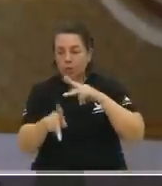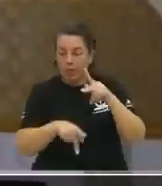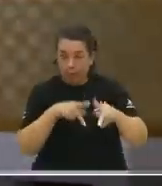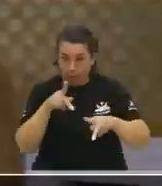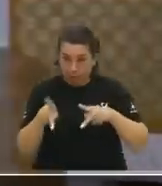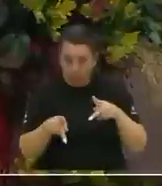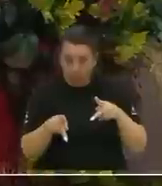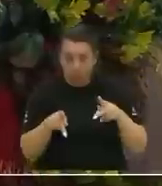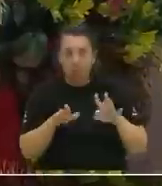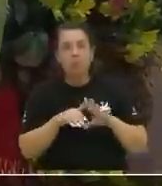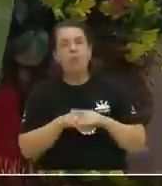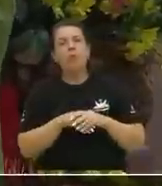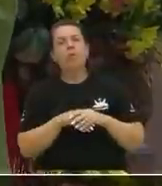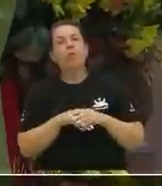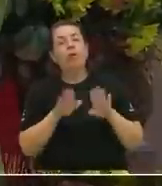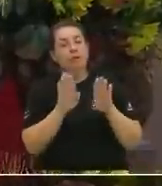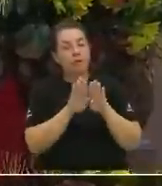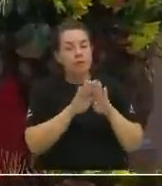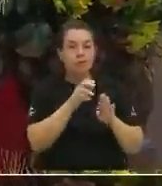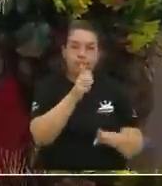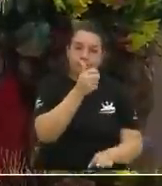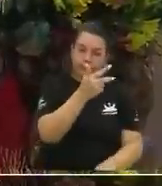discípulos e a família.